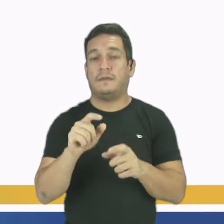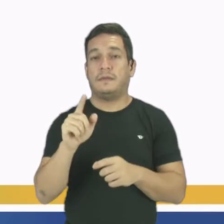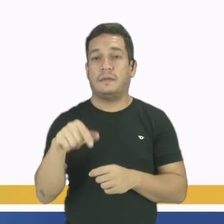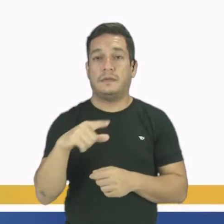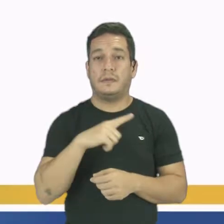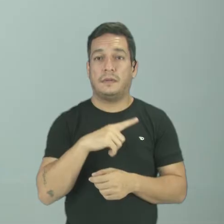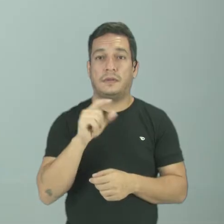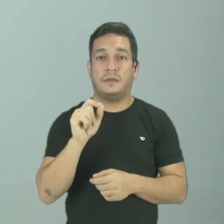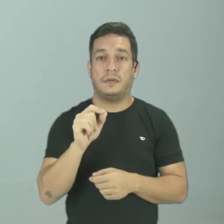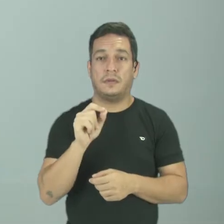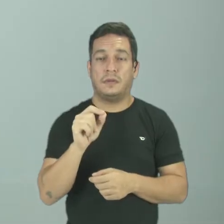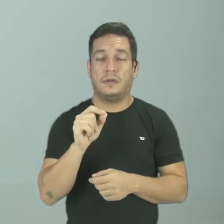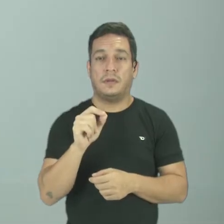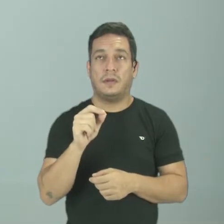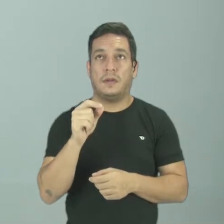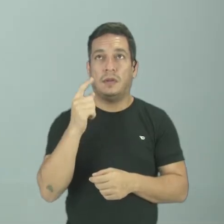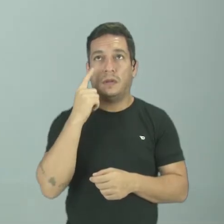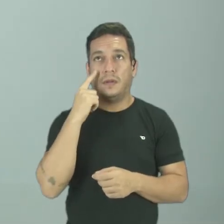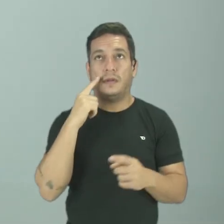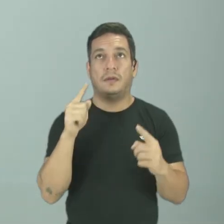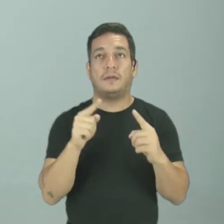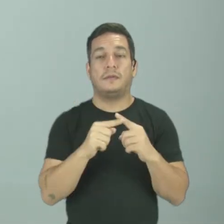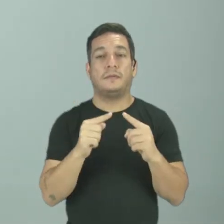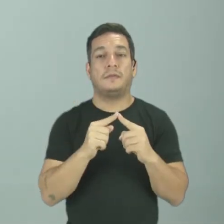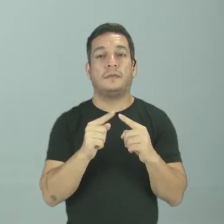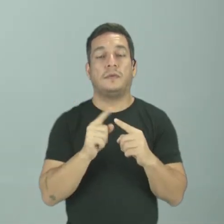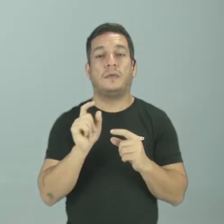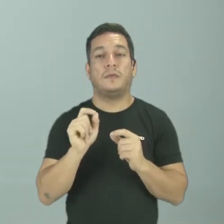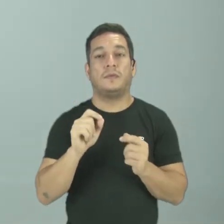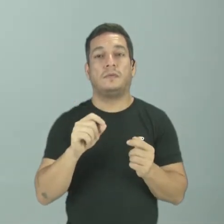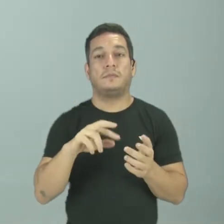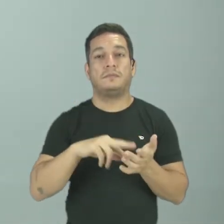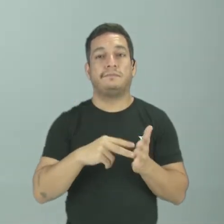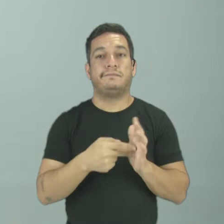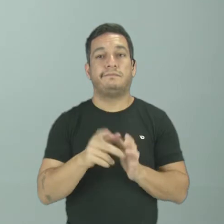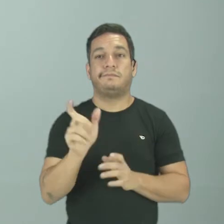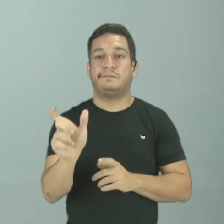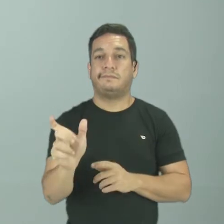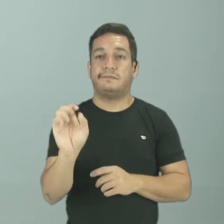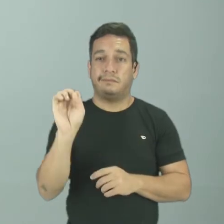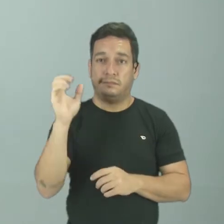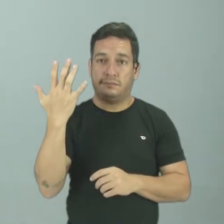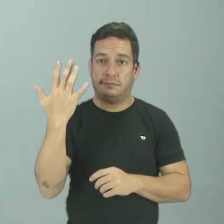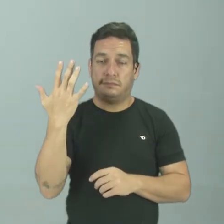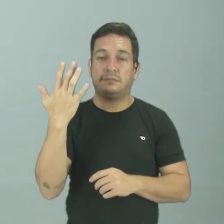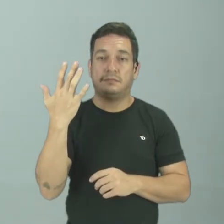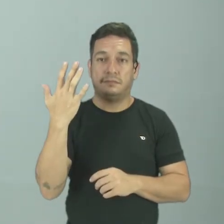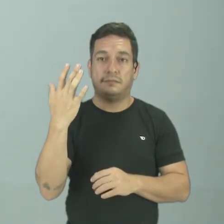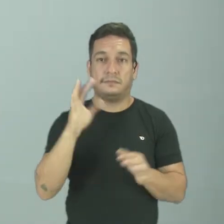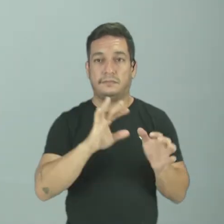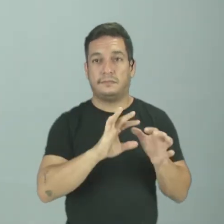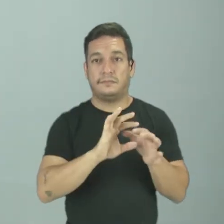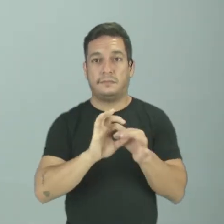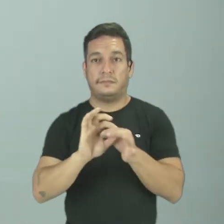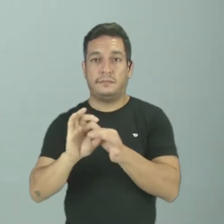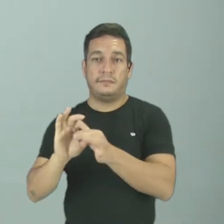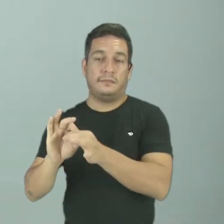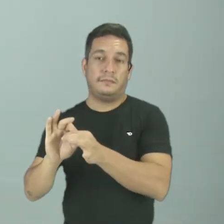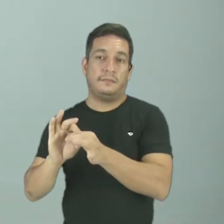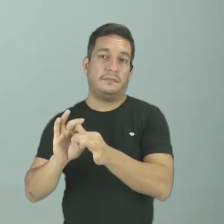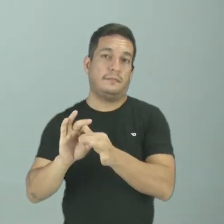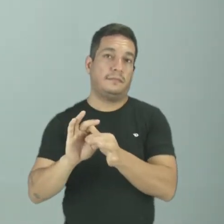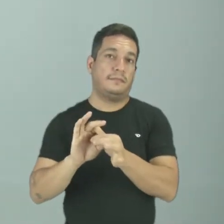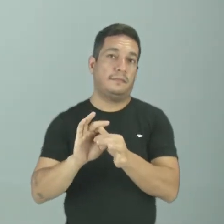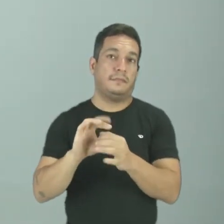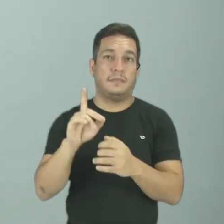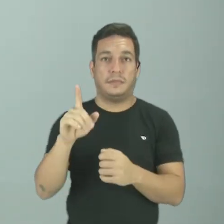elas têm uma relação muito forte com o sentido em que essas palavras acontecem no contexto em que